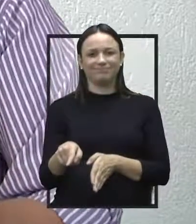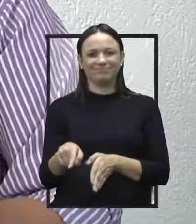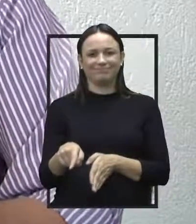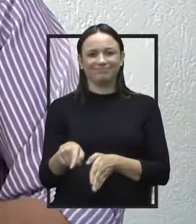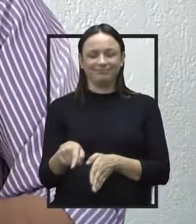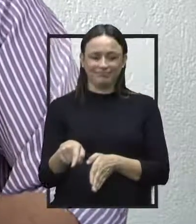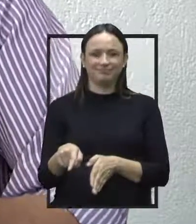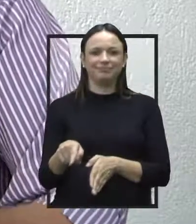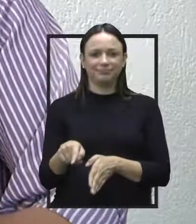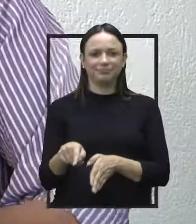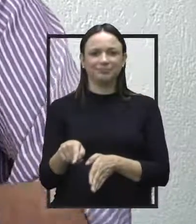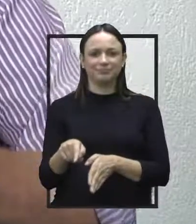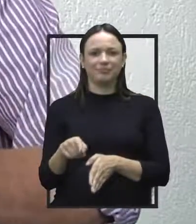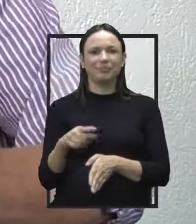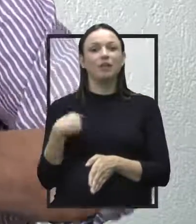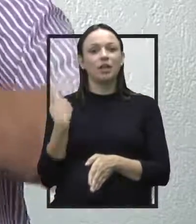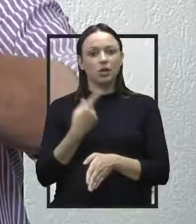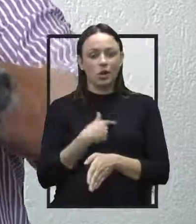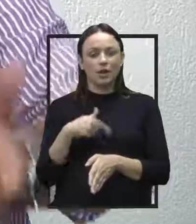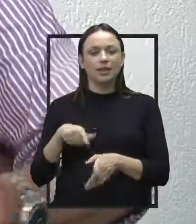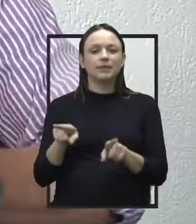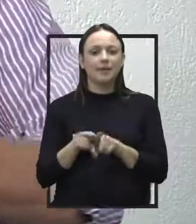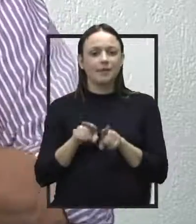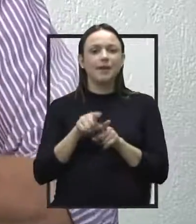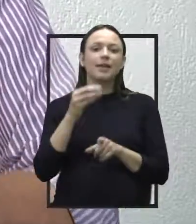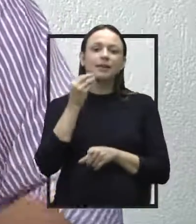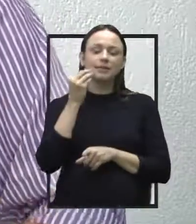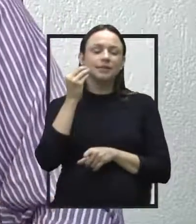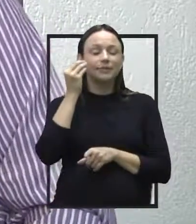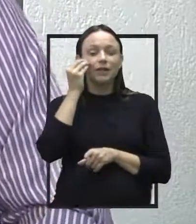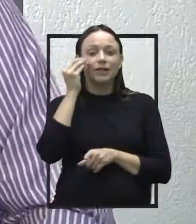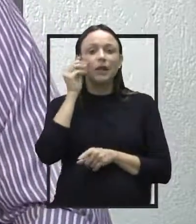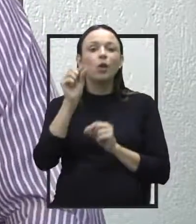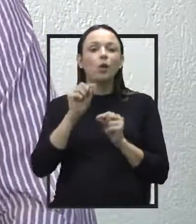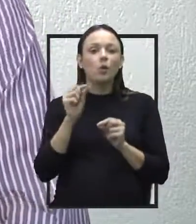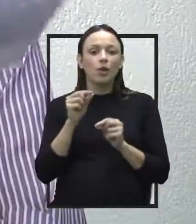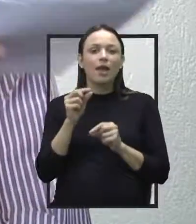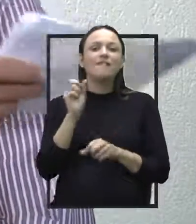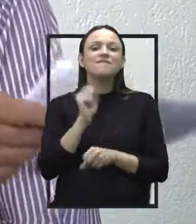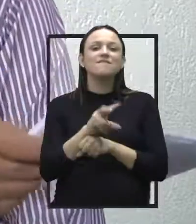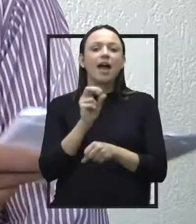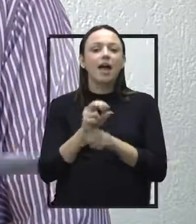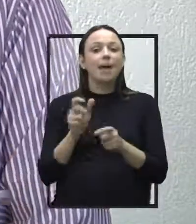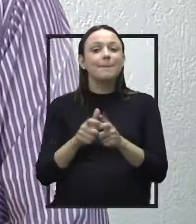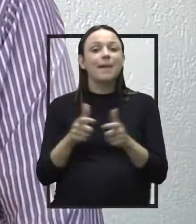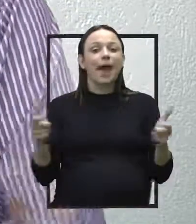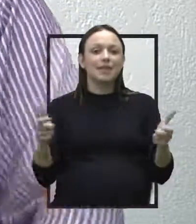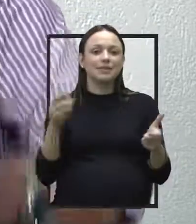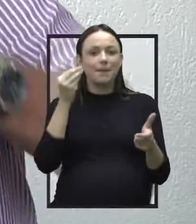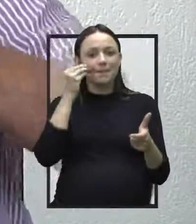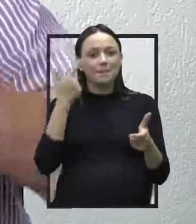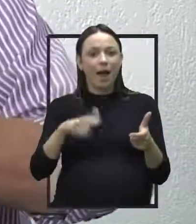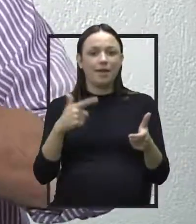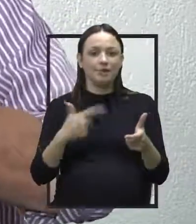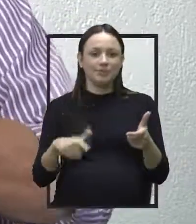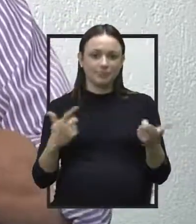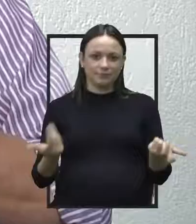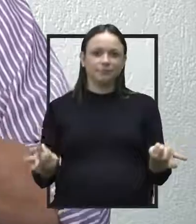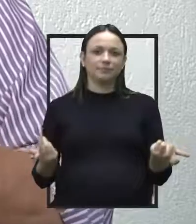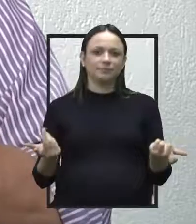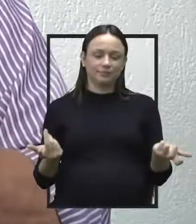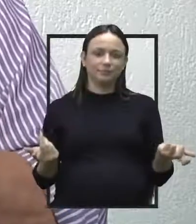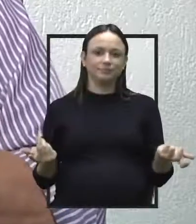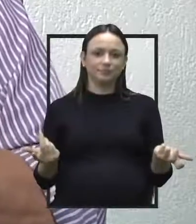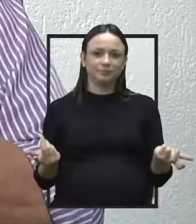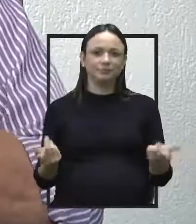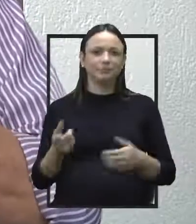aqui nós estamos também tentando ampliar as vagas através desses convênios, assim como houve em outras cidades. E nós também não